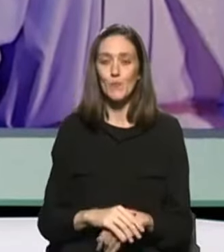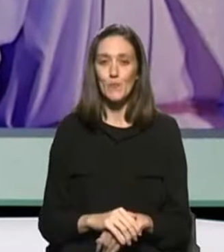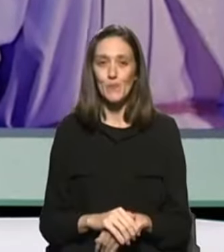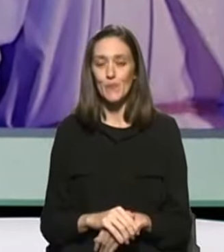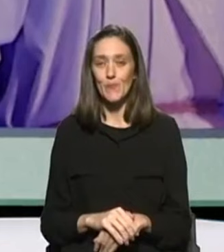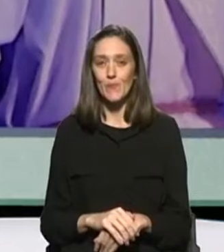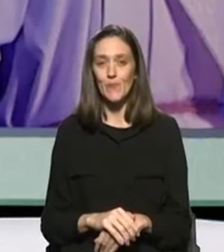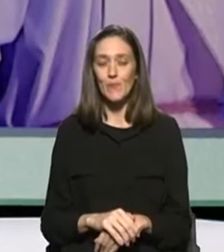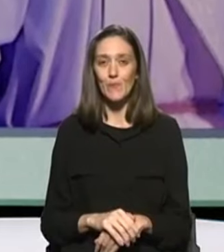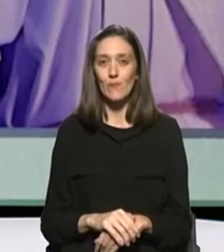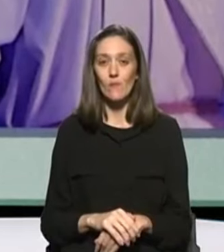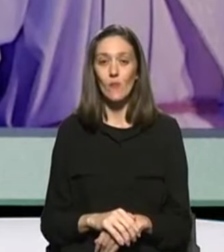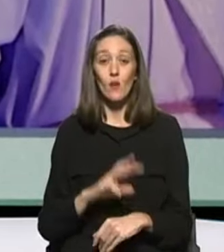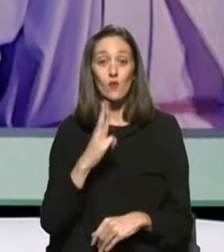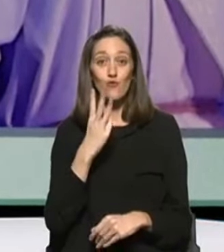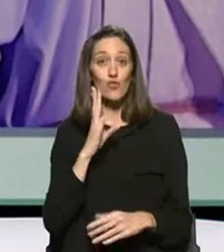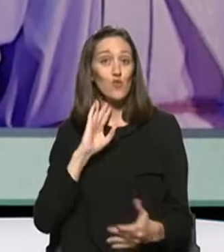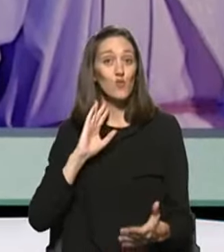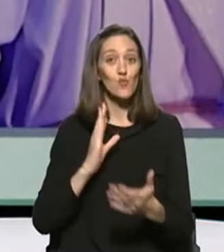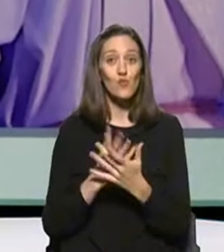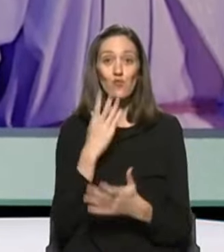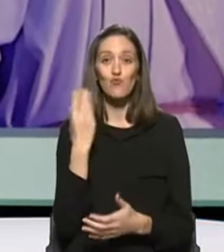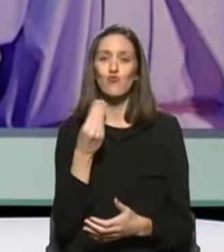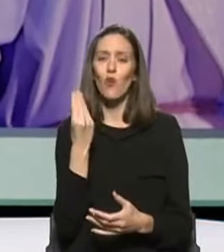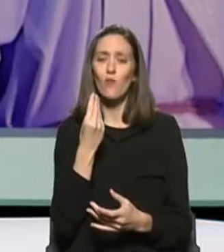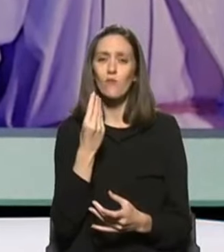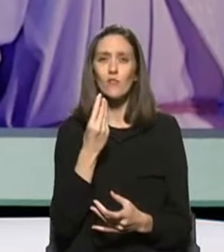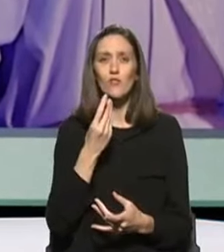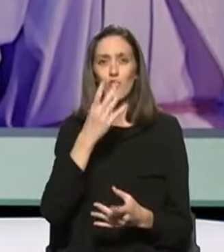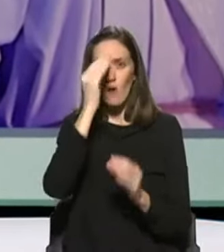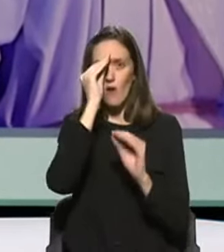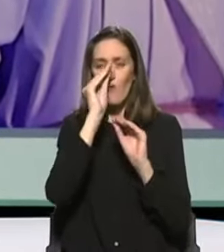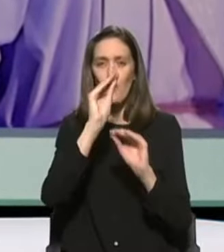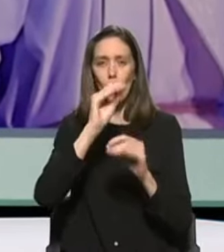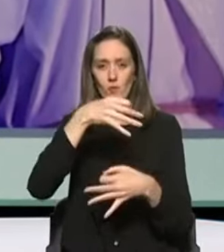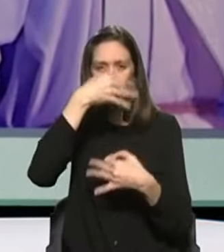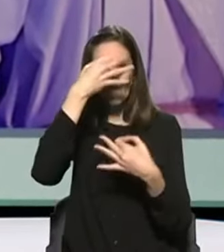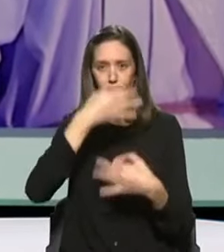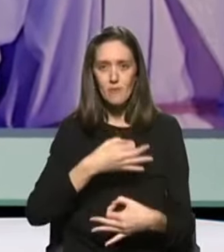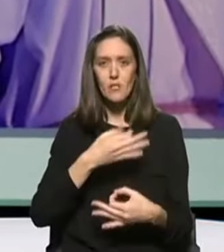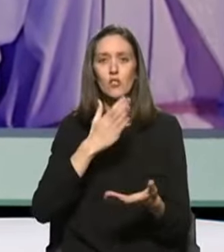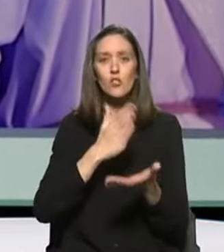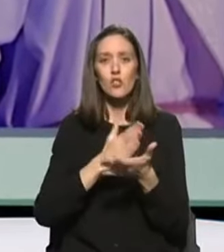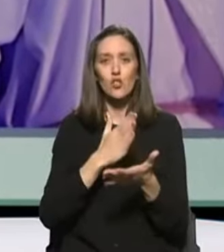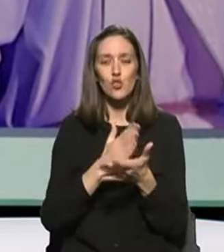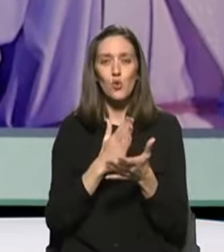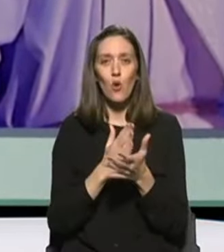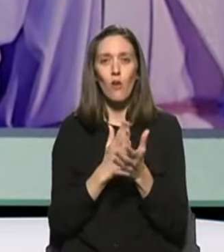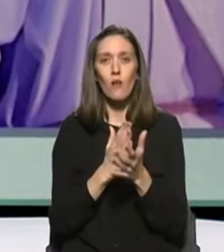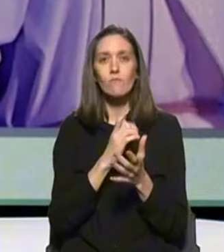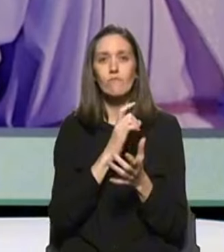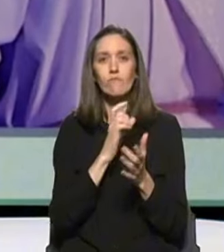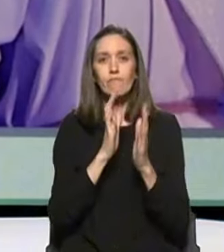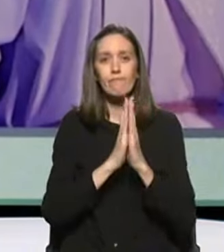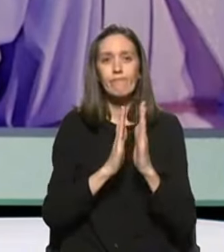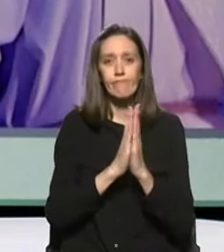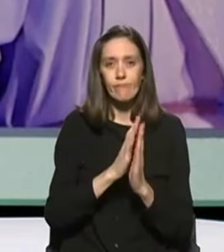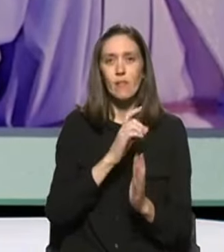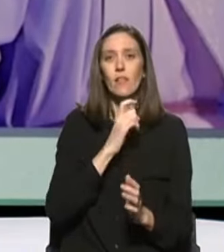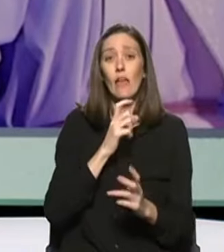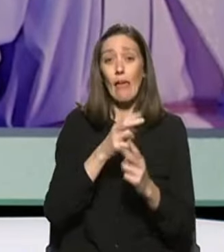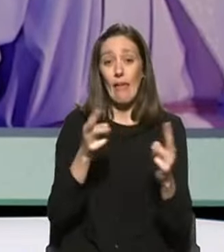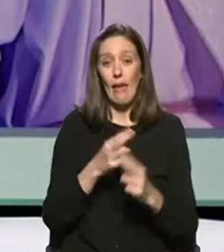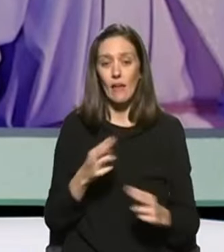Os 3 últimos jovens integralmente formados no seminário de Angra foram ordenados sacerdotes.